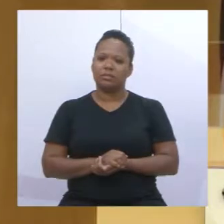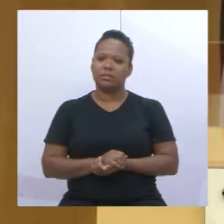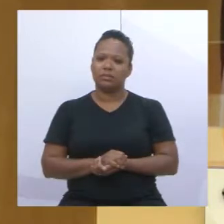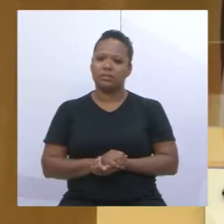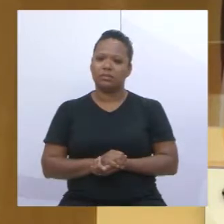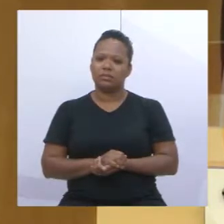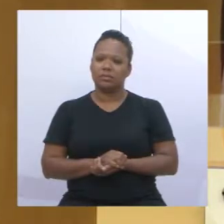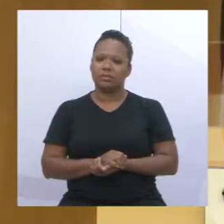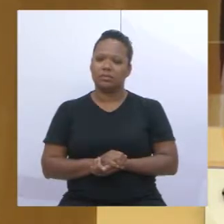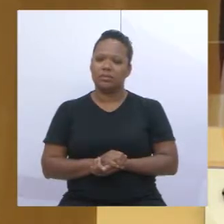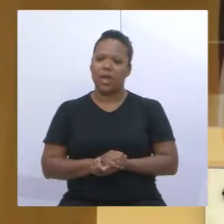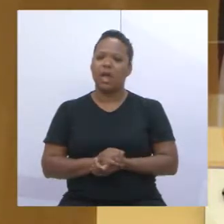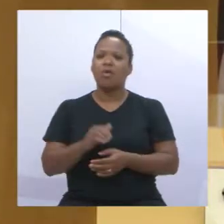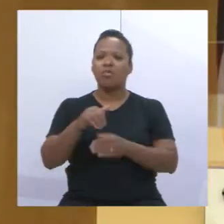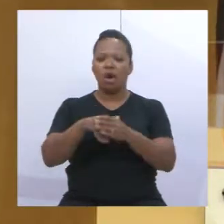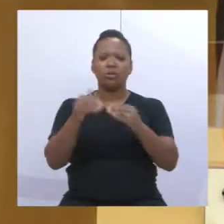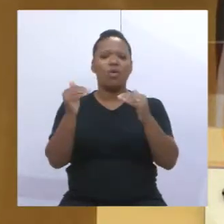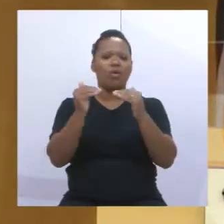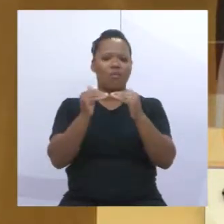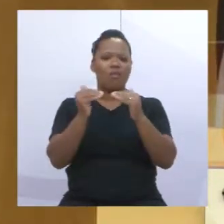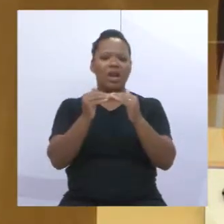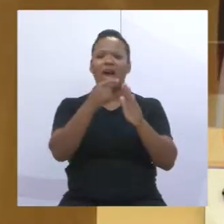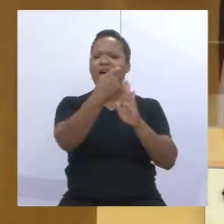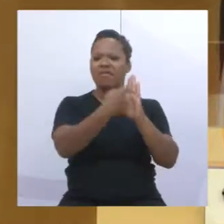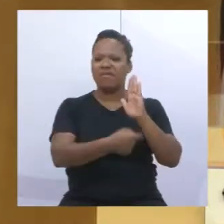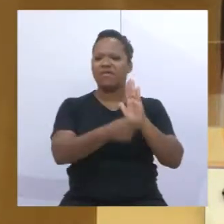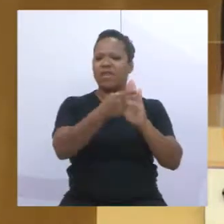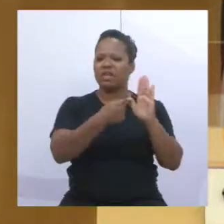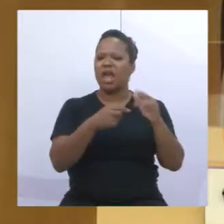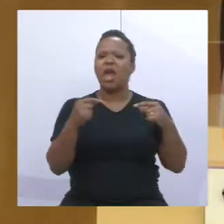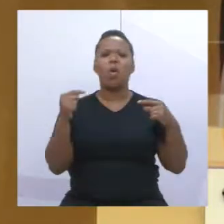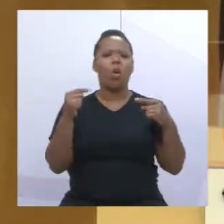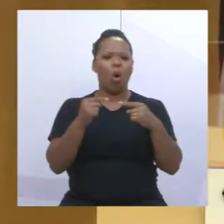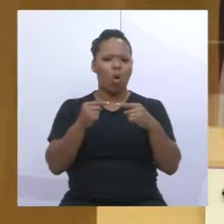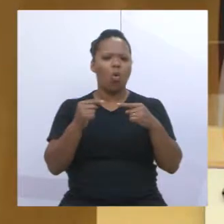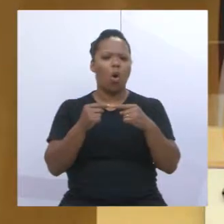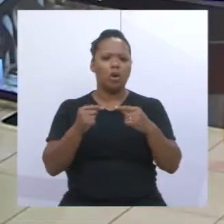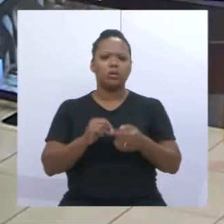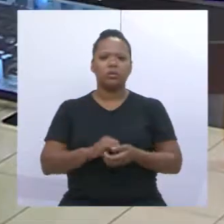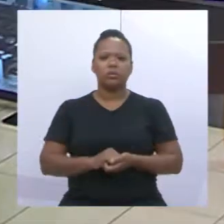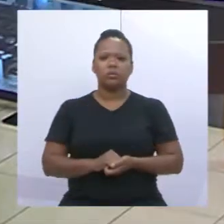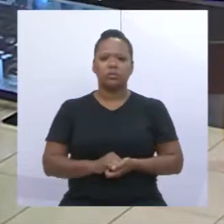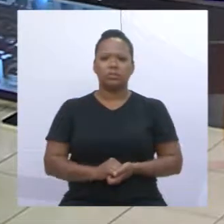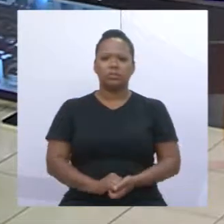eu serei favorável ao veto total do prefeito Isaías Santana.